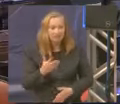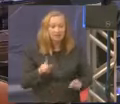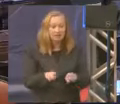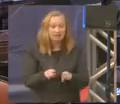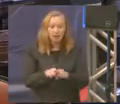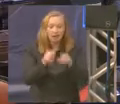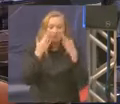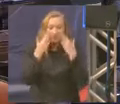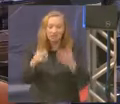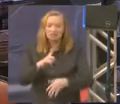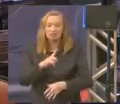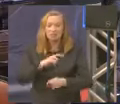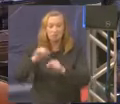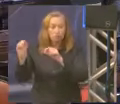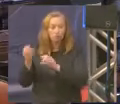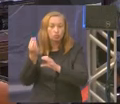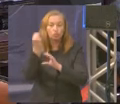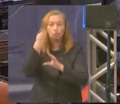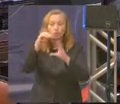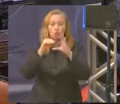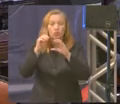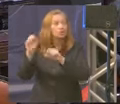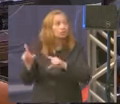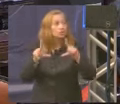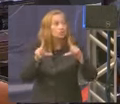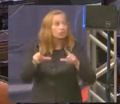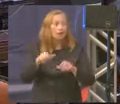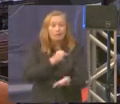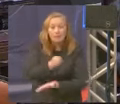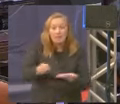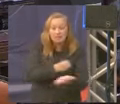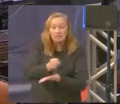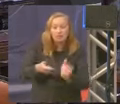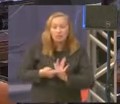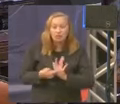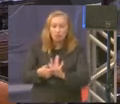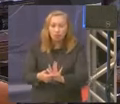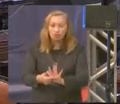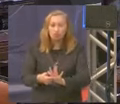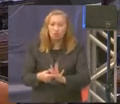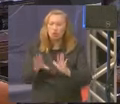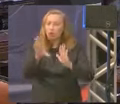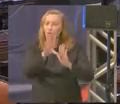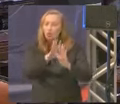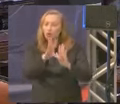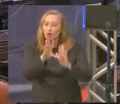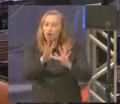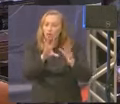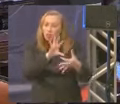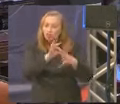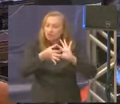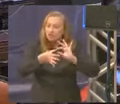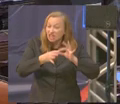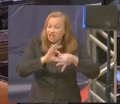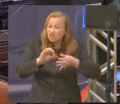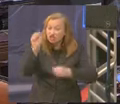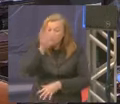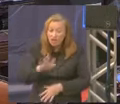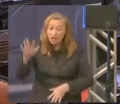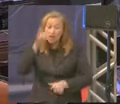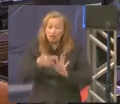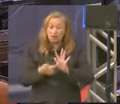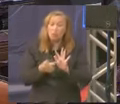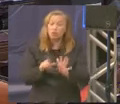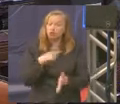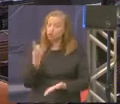apresentação para colocar aí. Basicamente, o que eu vou mostrar aqui são um contexto geral que determina o que a gente está